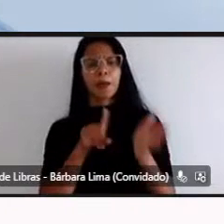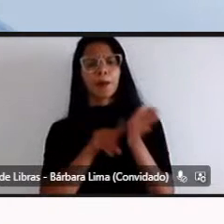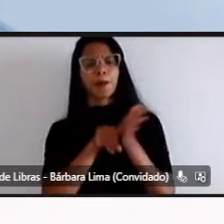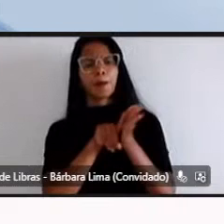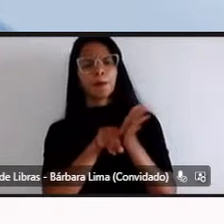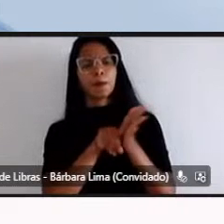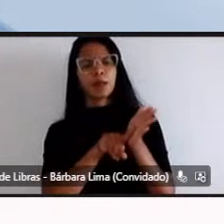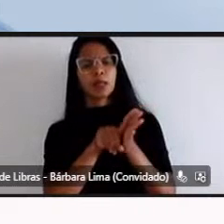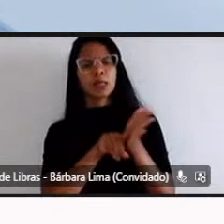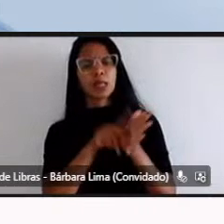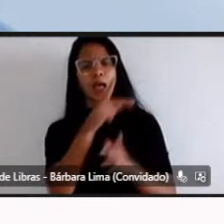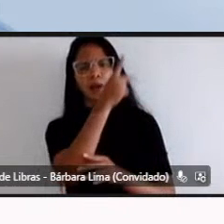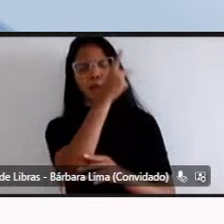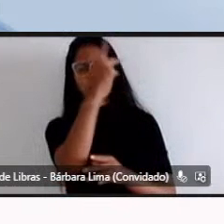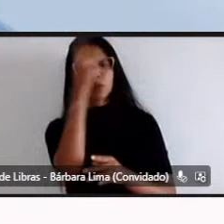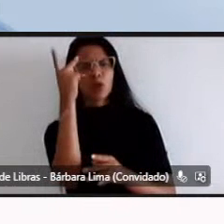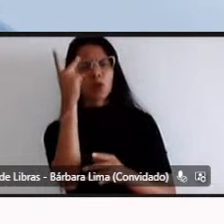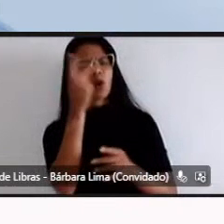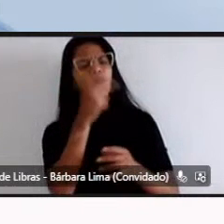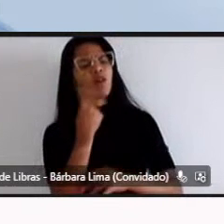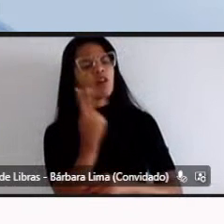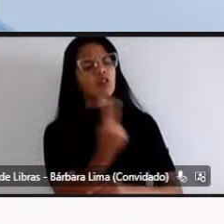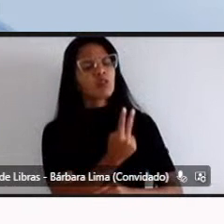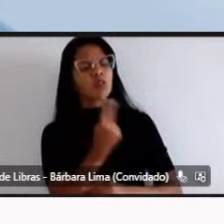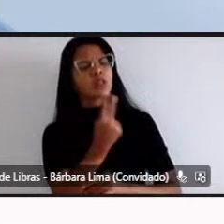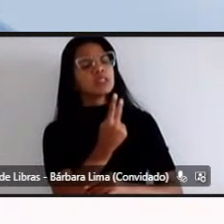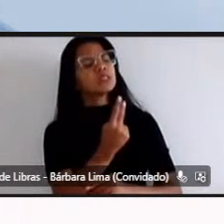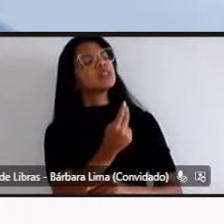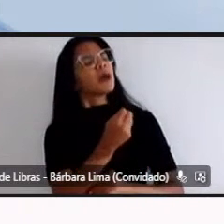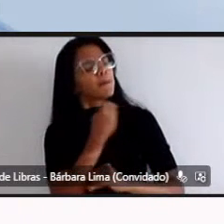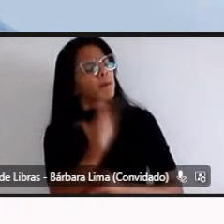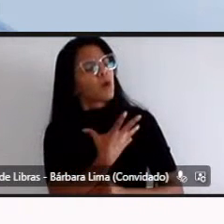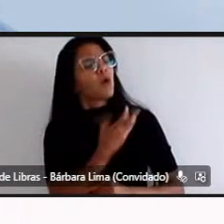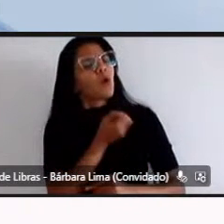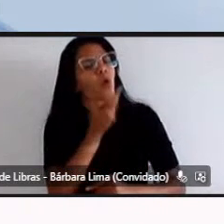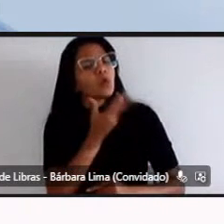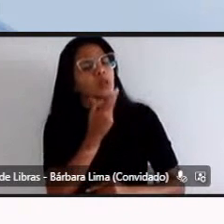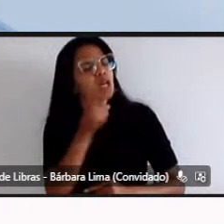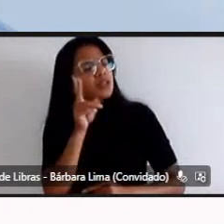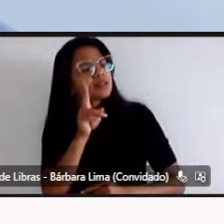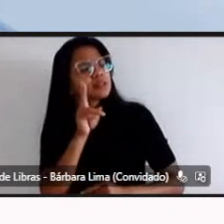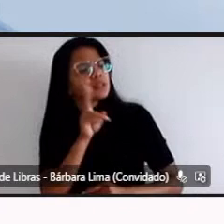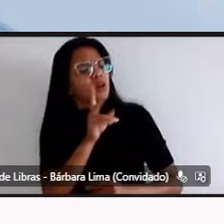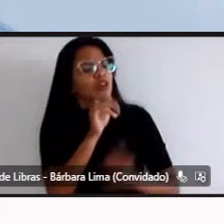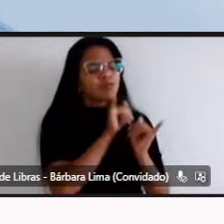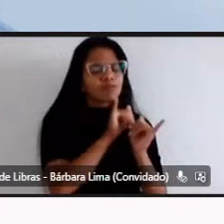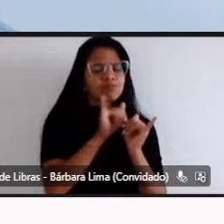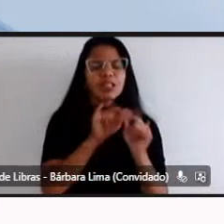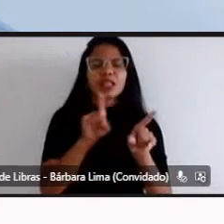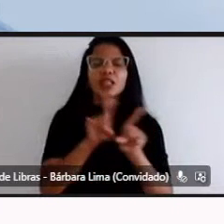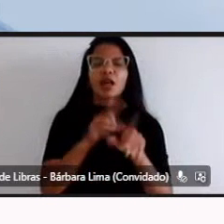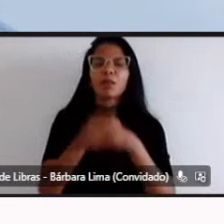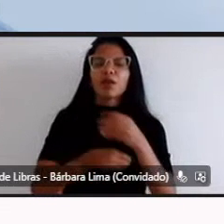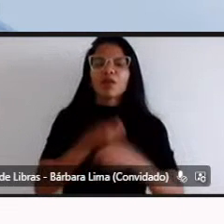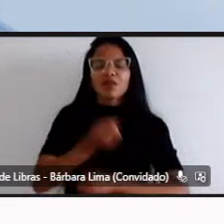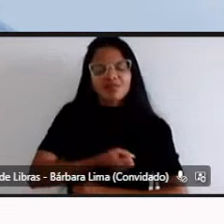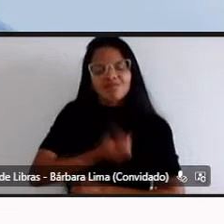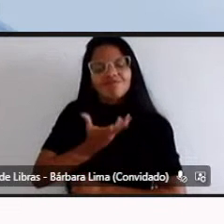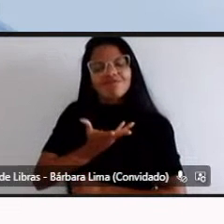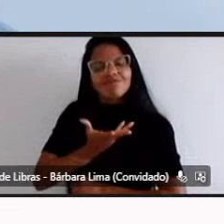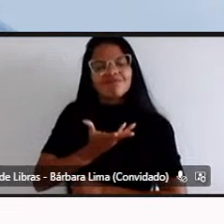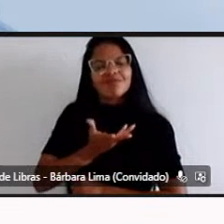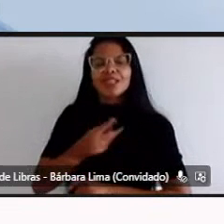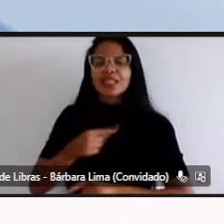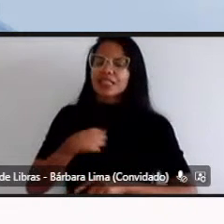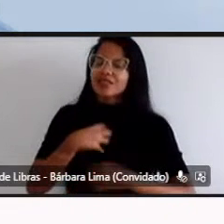mais valorizam é a oportunidade de contar a sua história, de se sentirem vindicadas e validadas na sua contação de